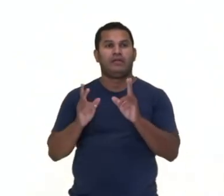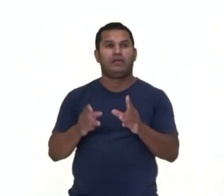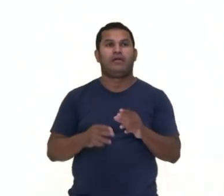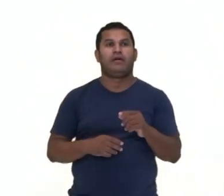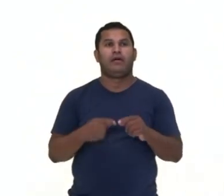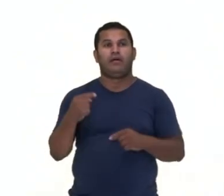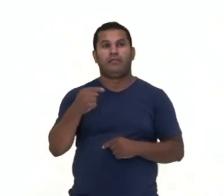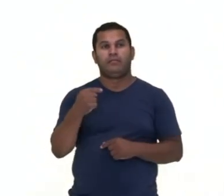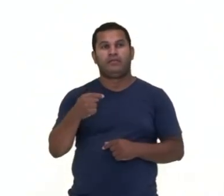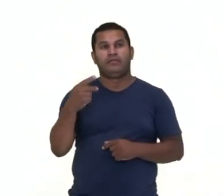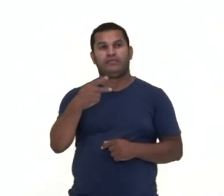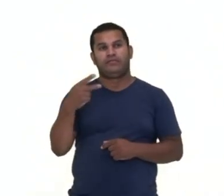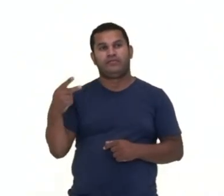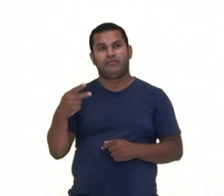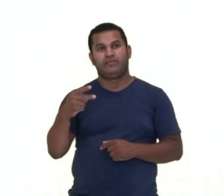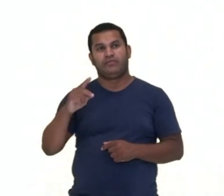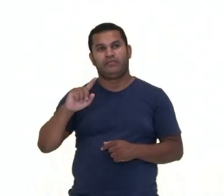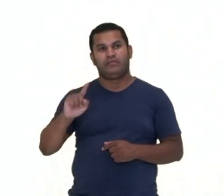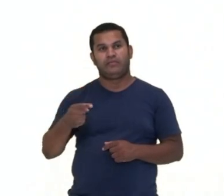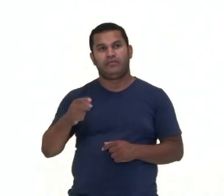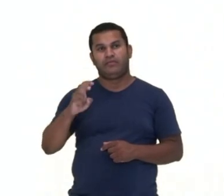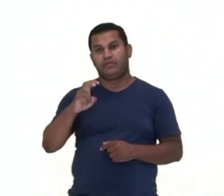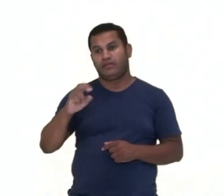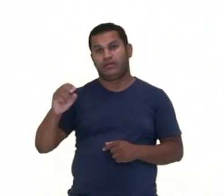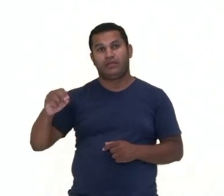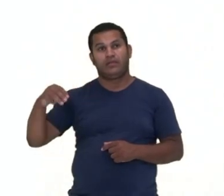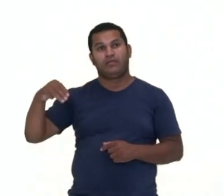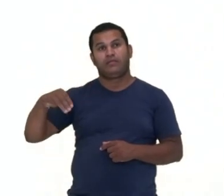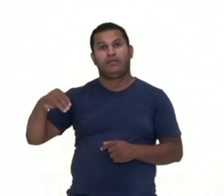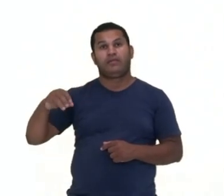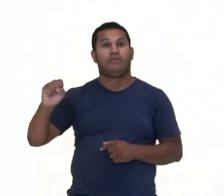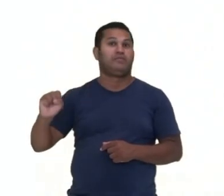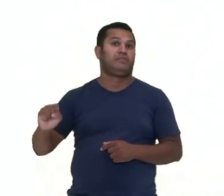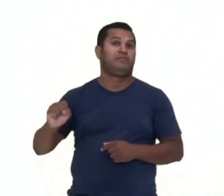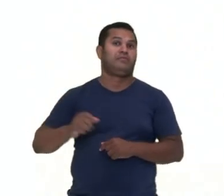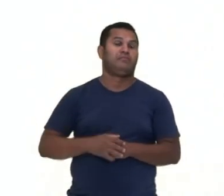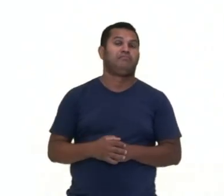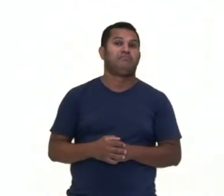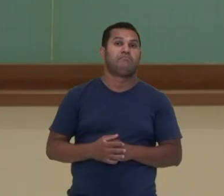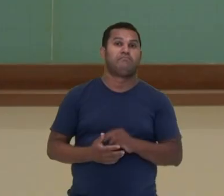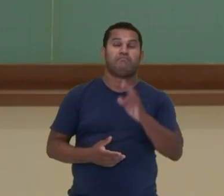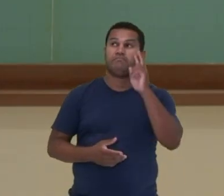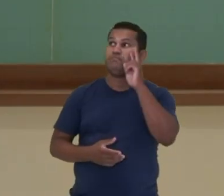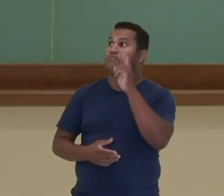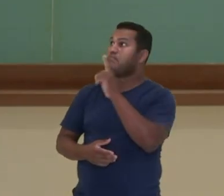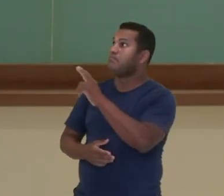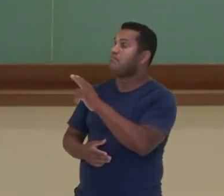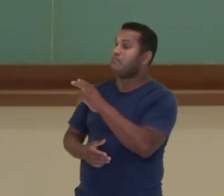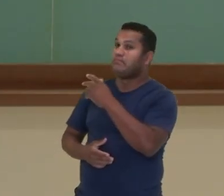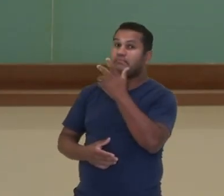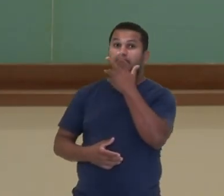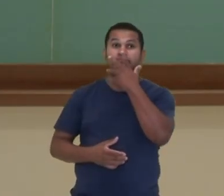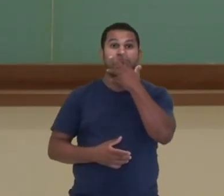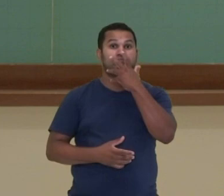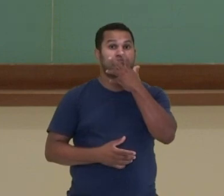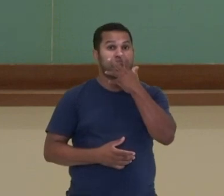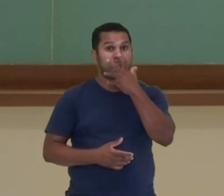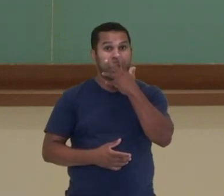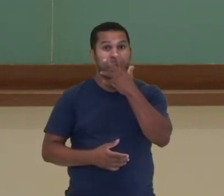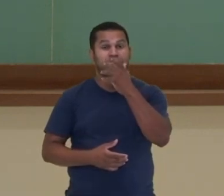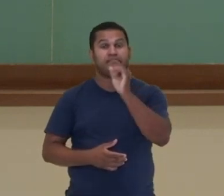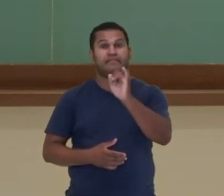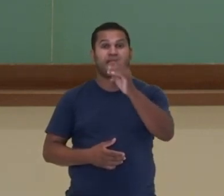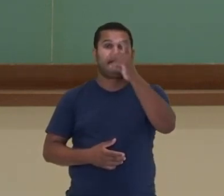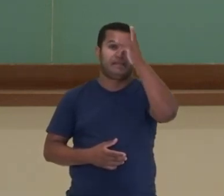22.500 metros por segundo. Veja a barbaridade do exercício, né? Então, quando você está ali, sofre uma colisão, você tem uma